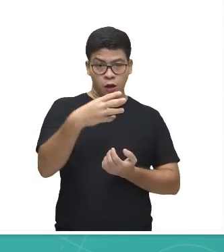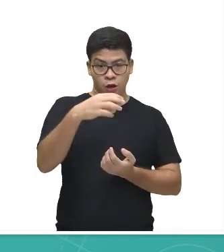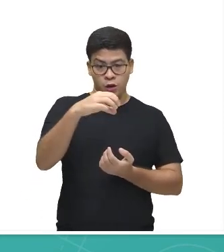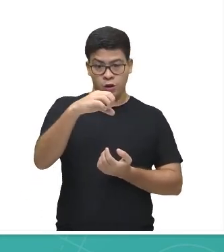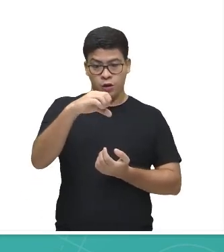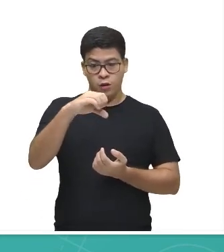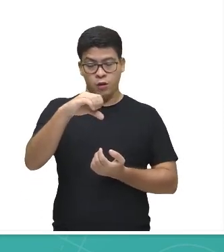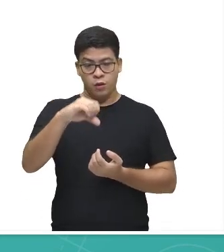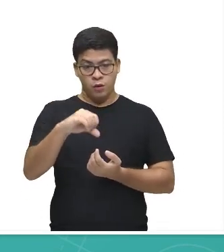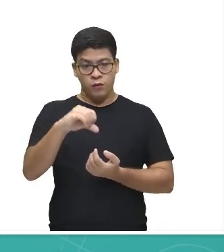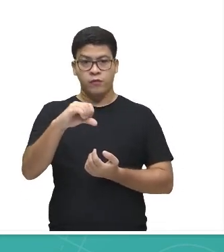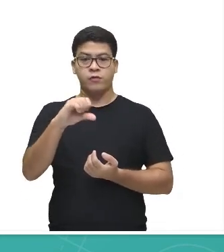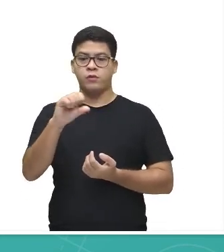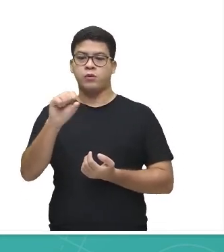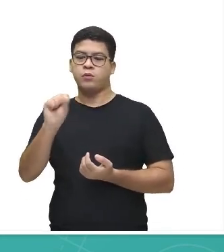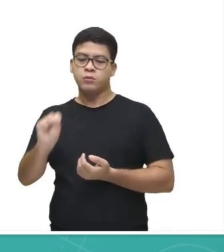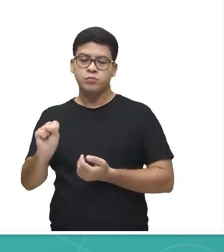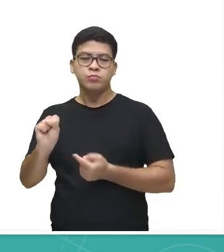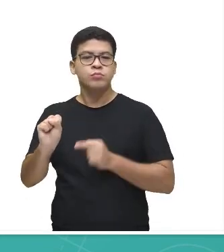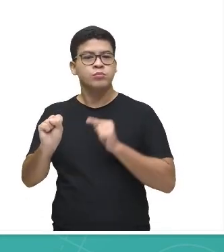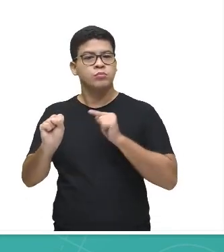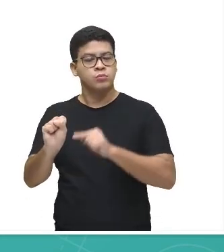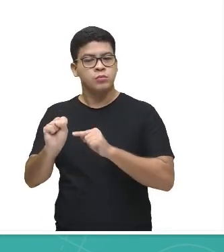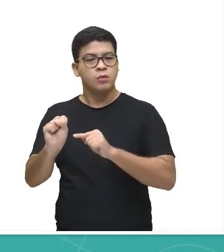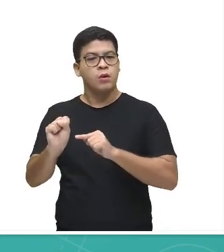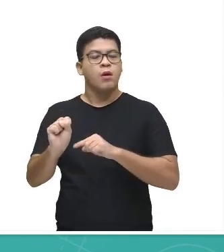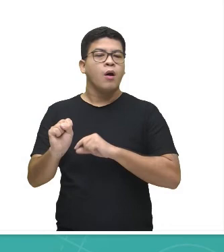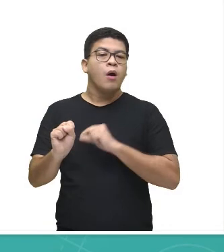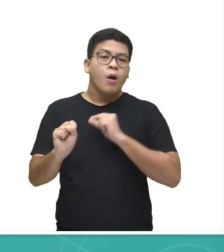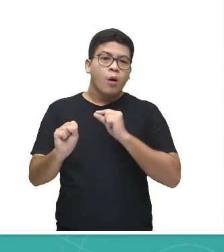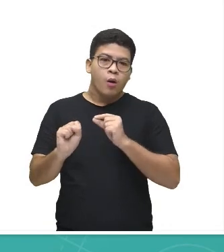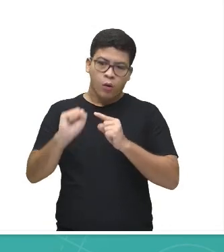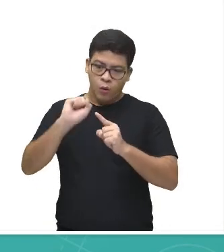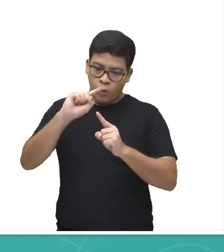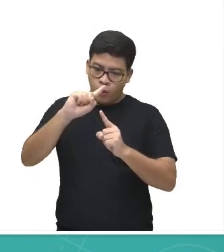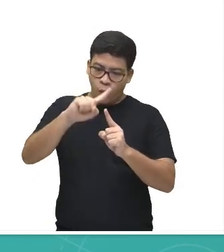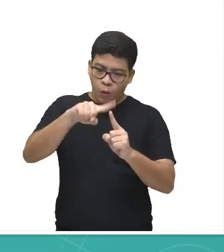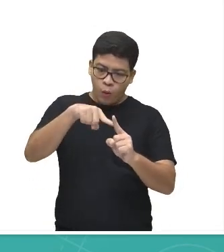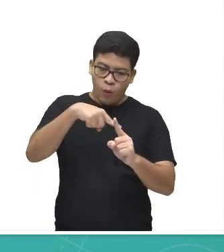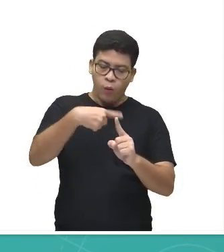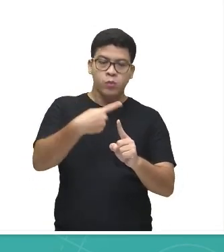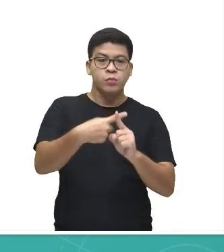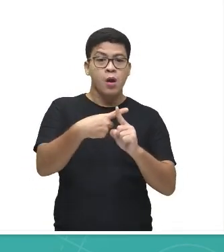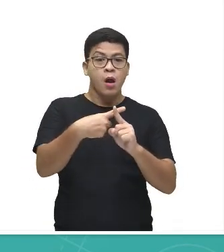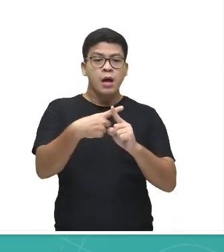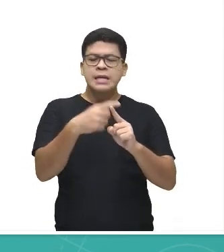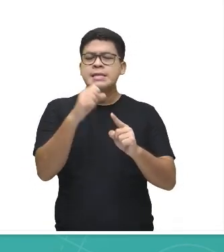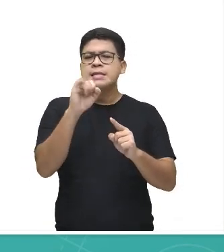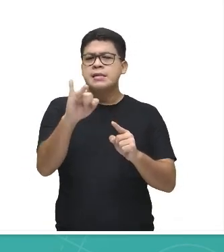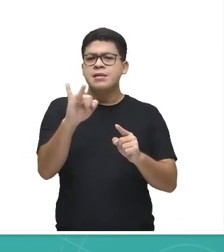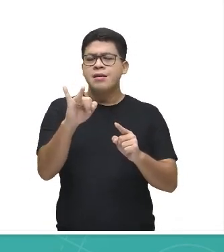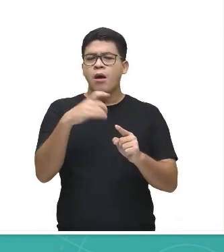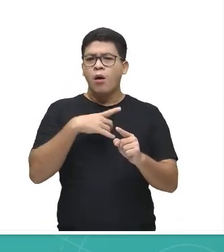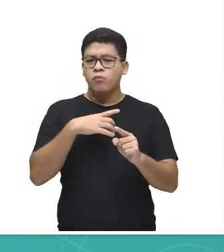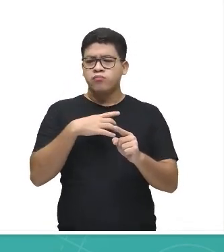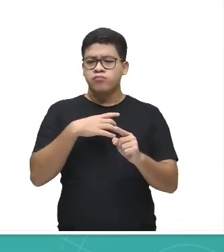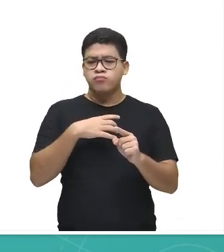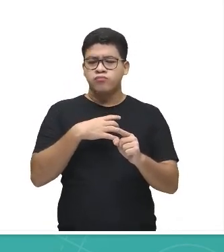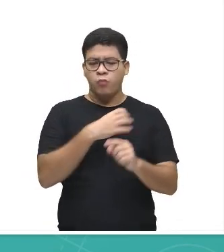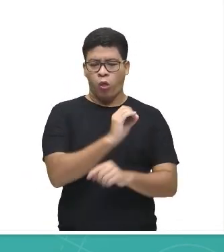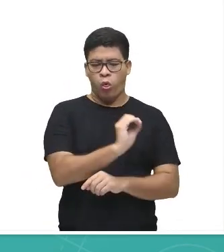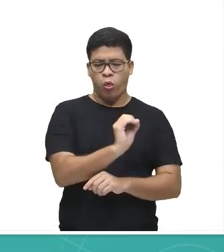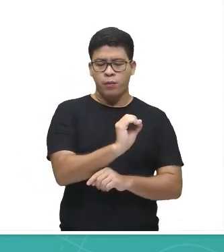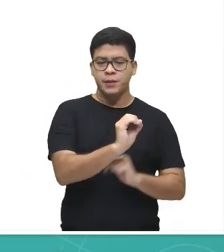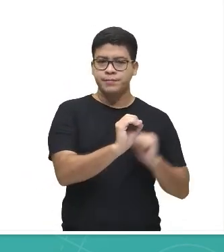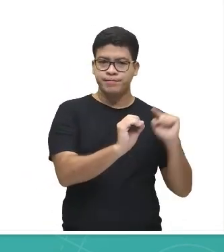a segunda parcela vai ficar 398, e aí lembrem do detalhe que eu falei para vocês. Sempre deixem esse último